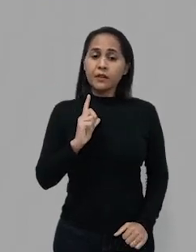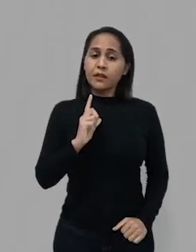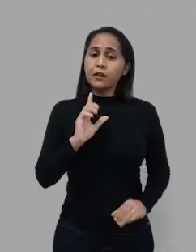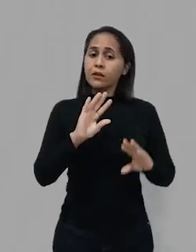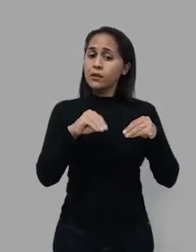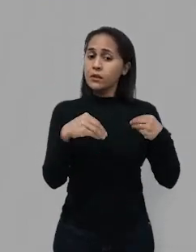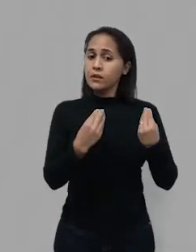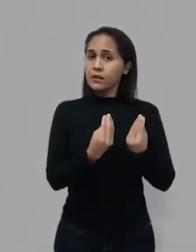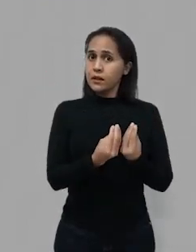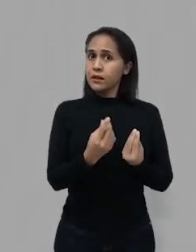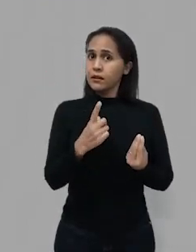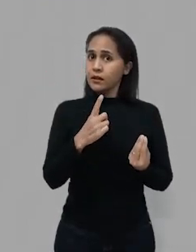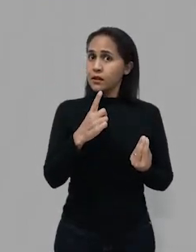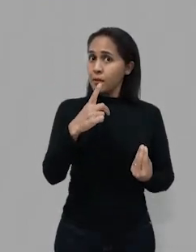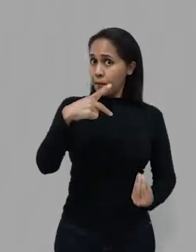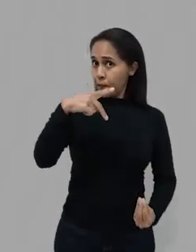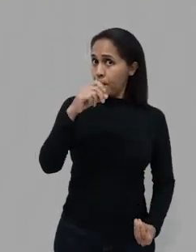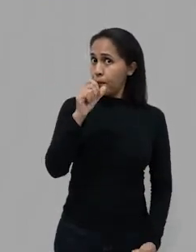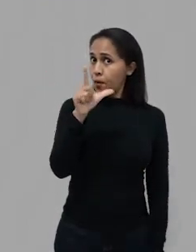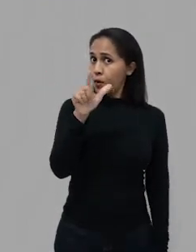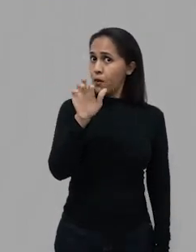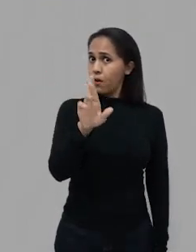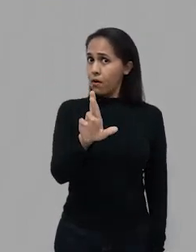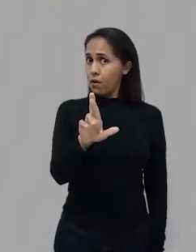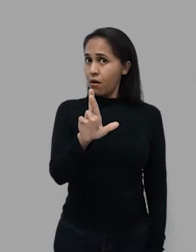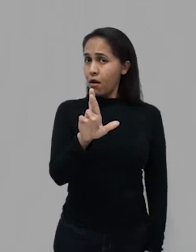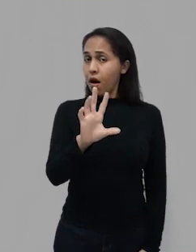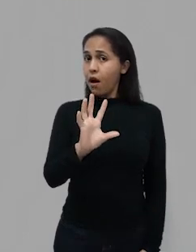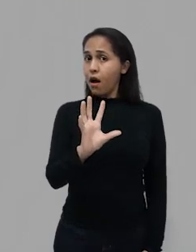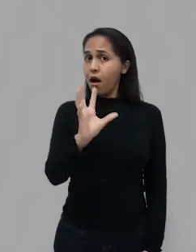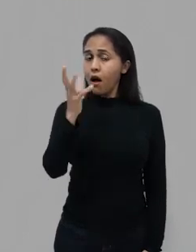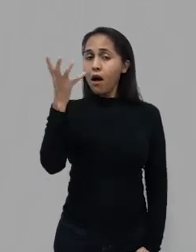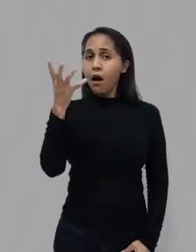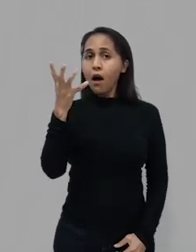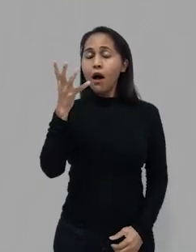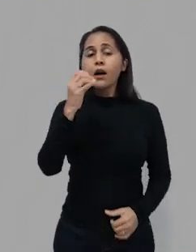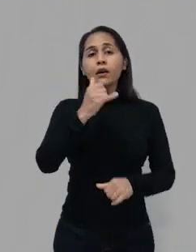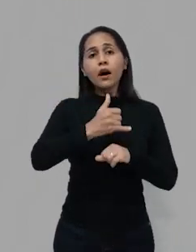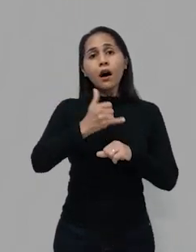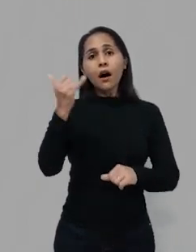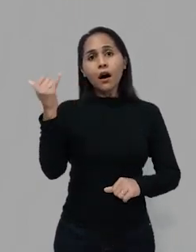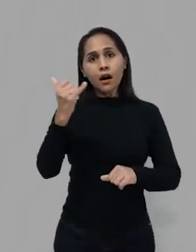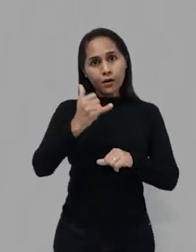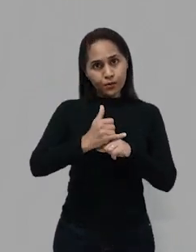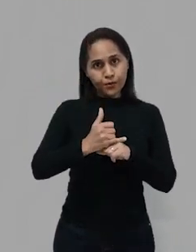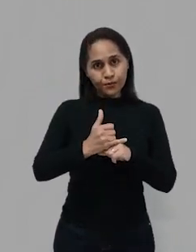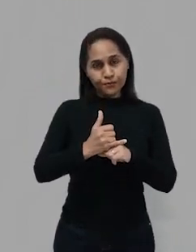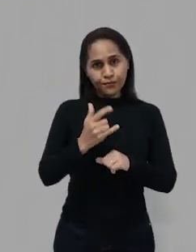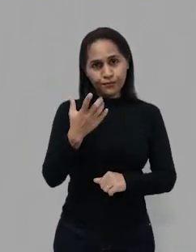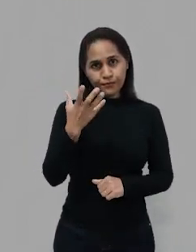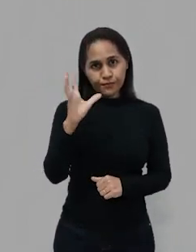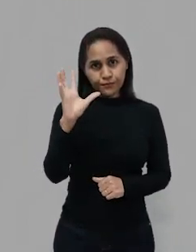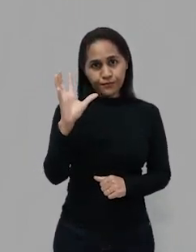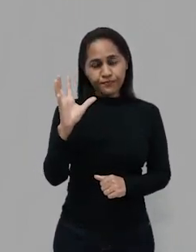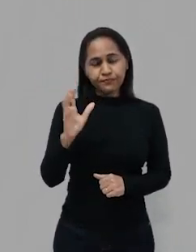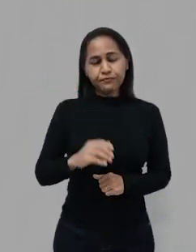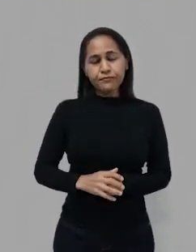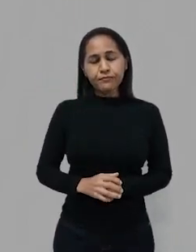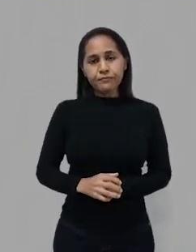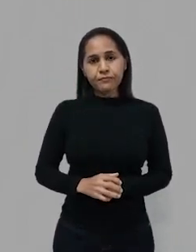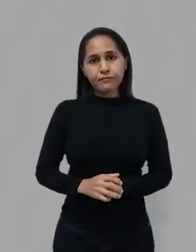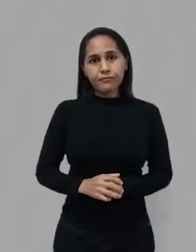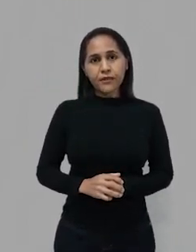ligações polares, elas vão sofrer, na verdade, a ionização. Então, a água realmente quebra